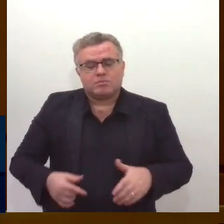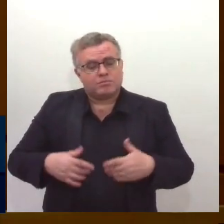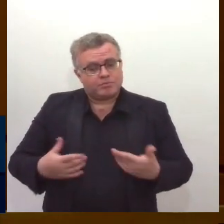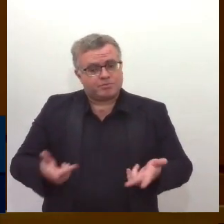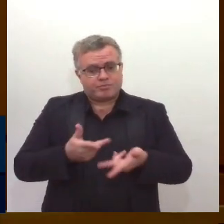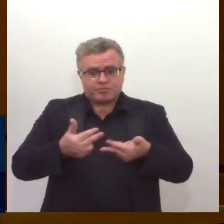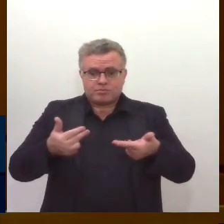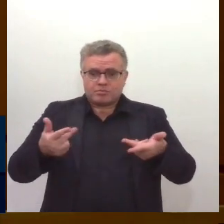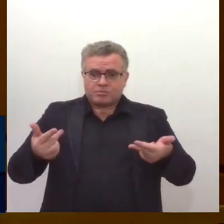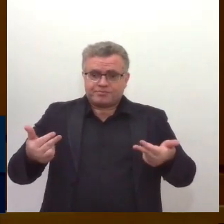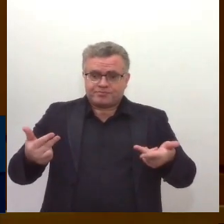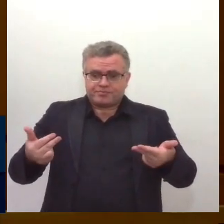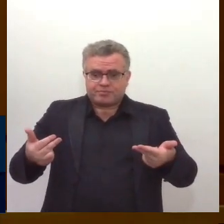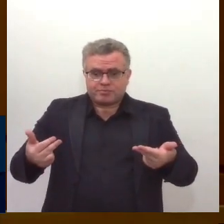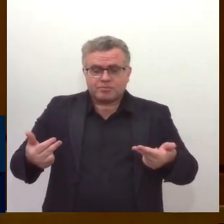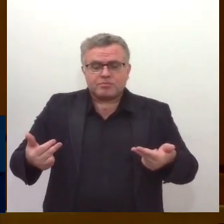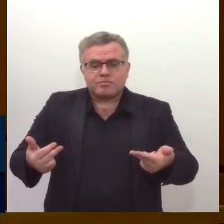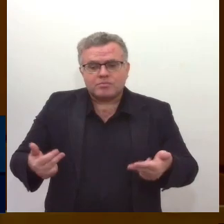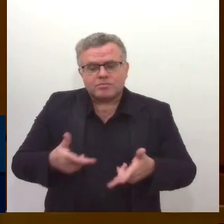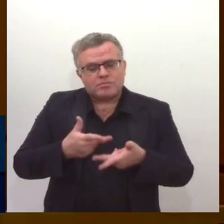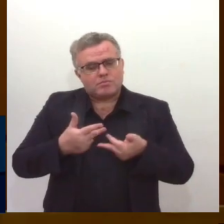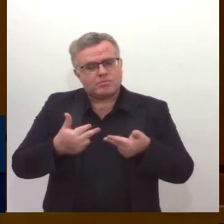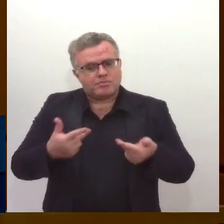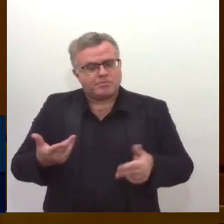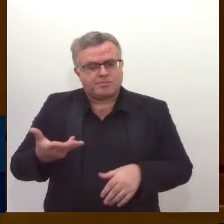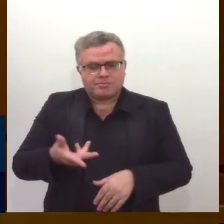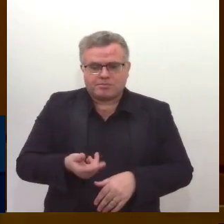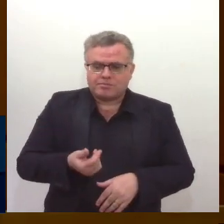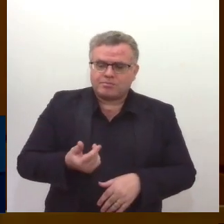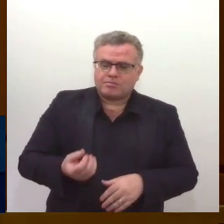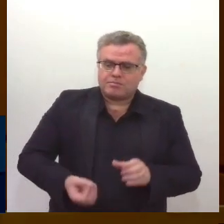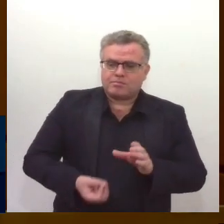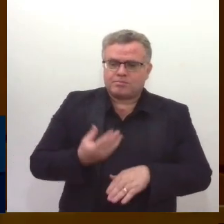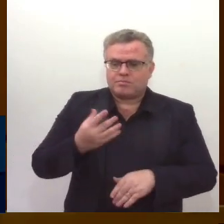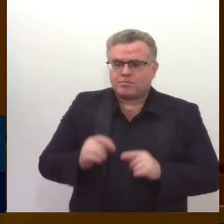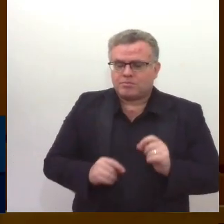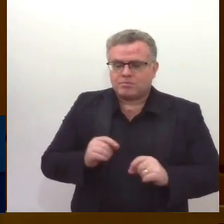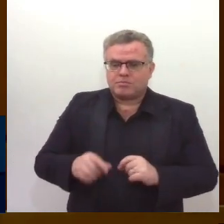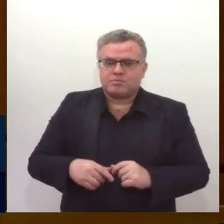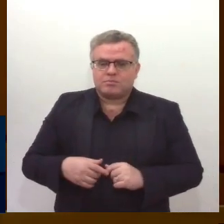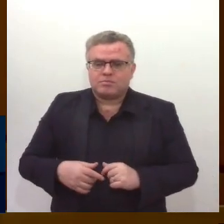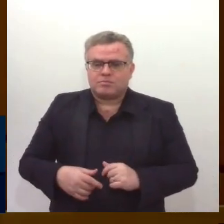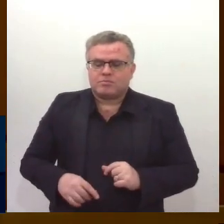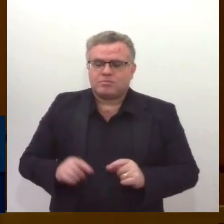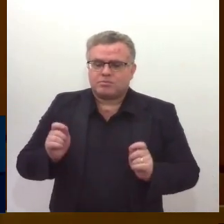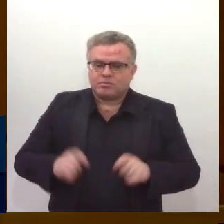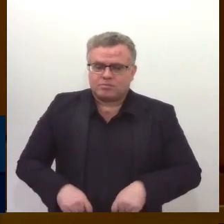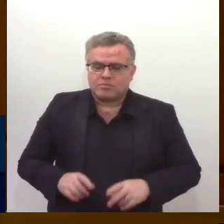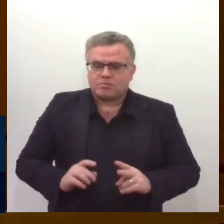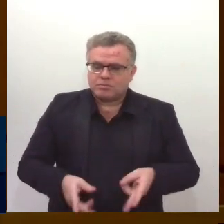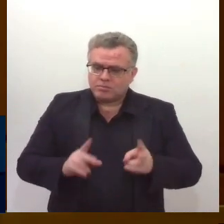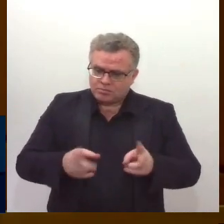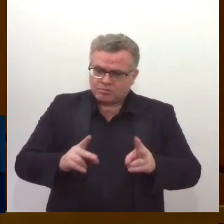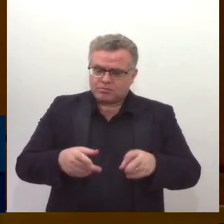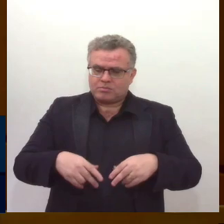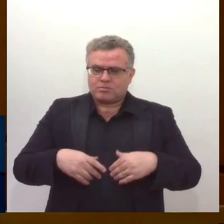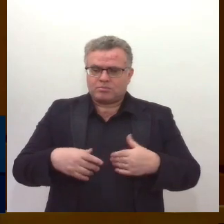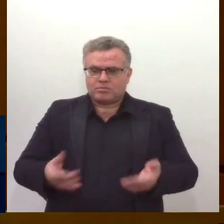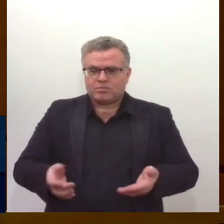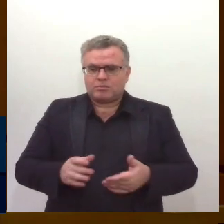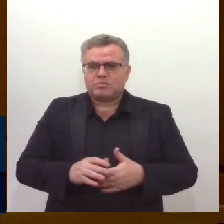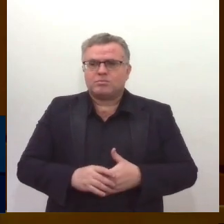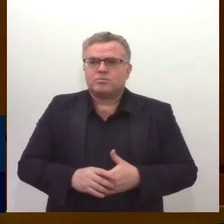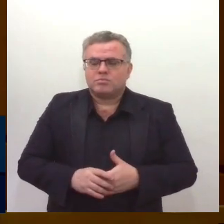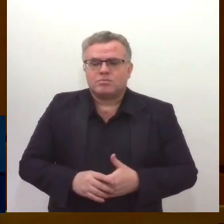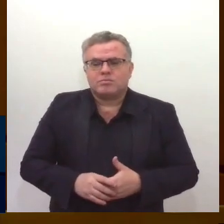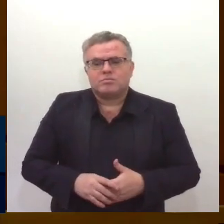em suas formas e criar também uma política estadual que impacte de forma eficaz a vida da